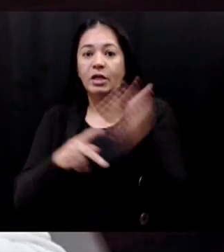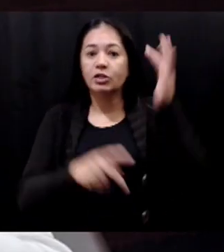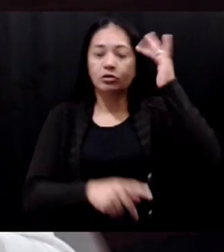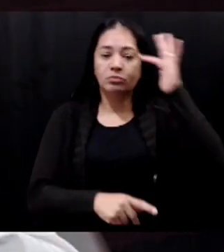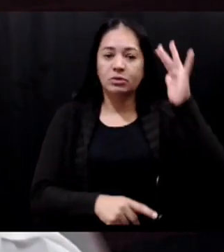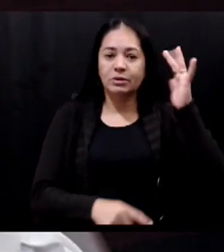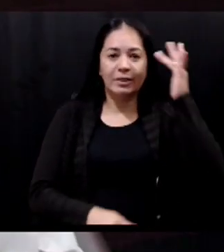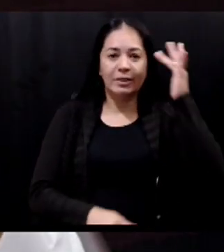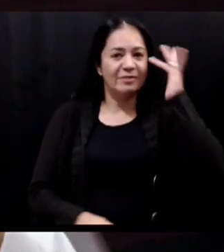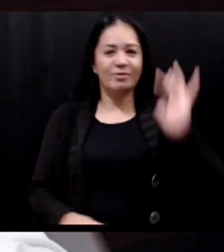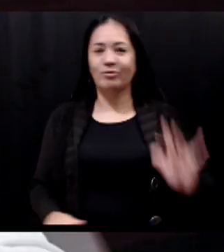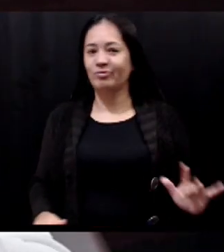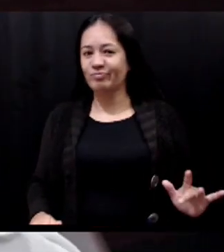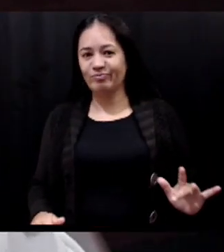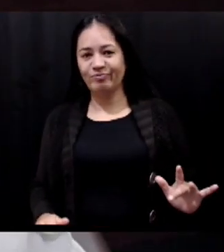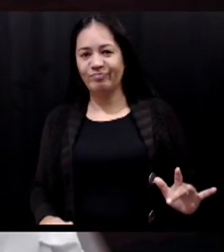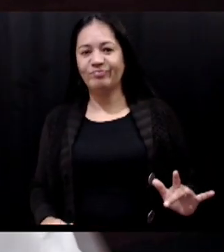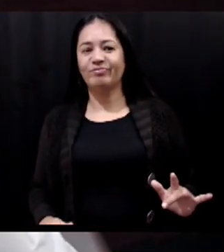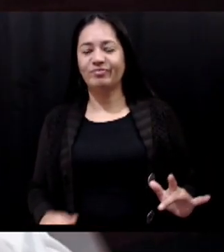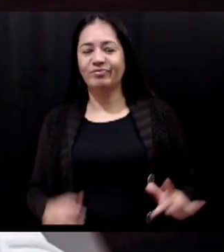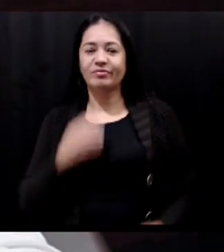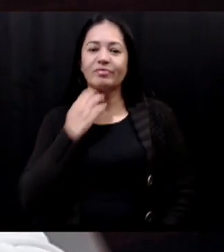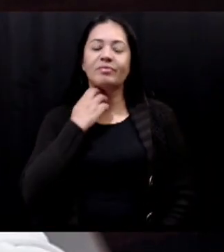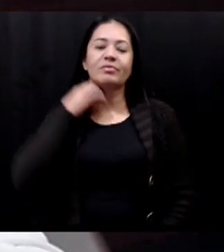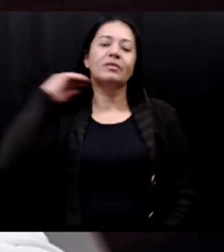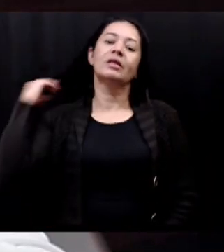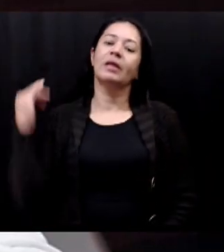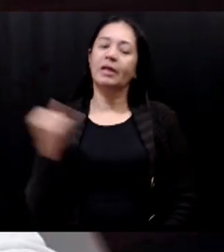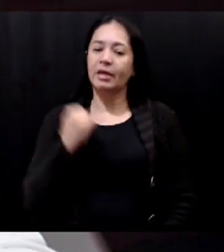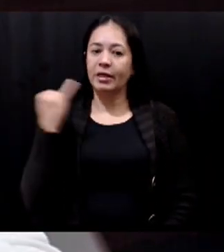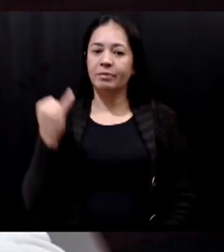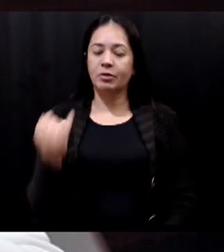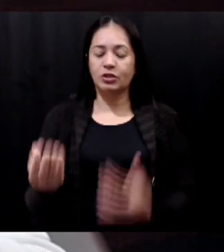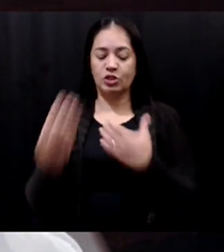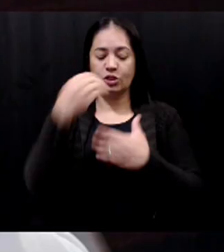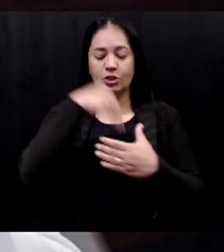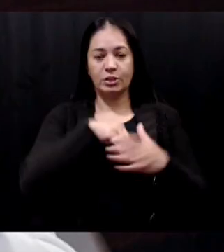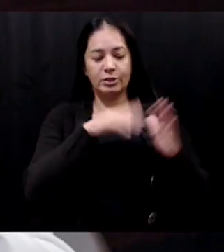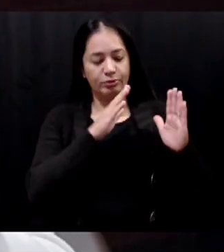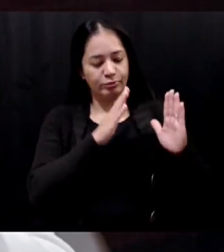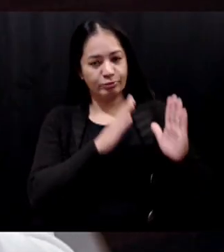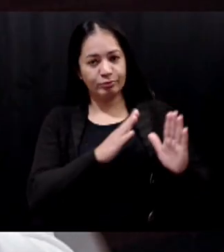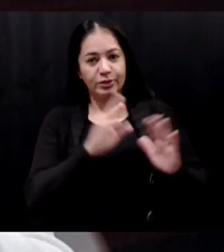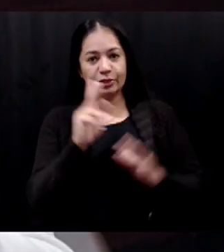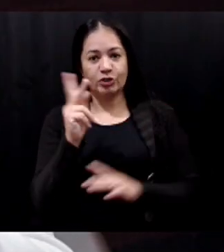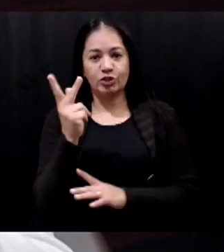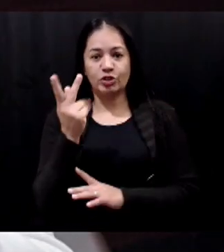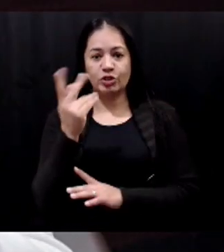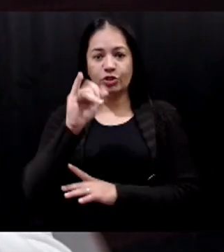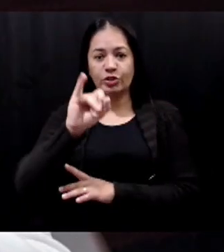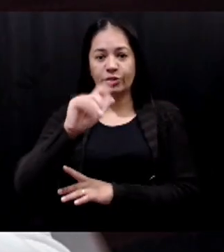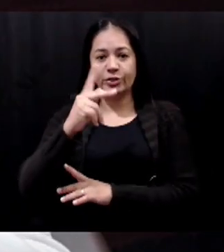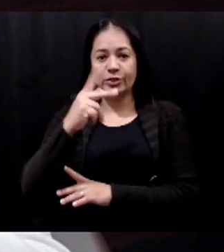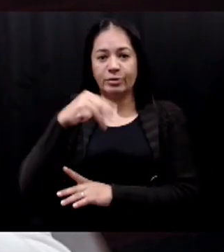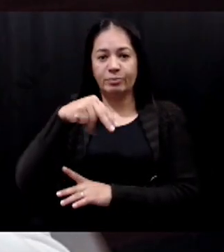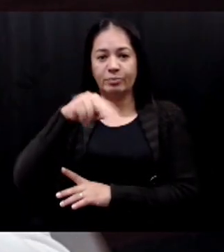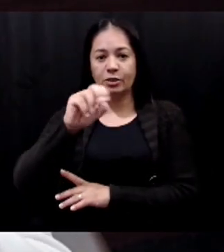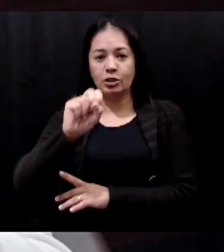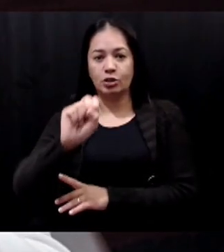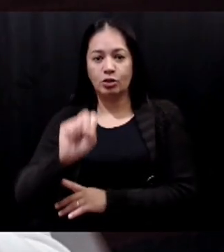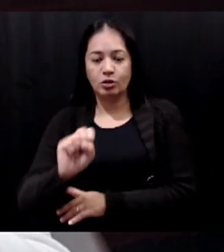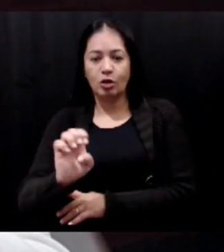é muito importante que dentro desse processo de hipnose, a gente consiga trabalhar as